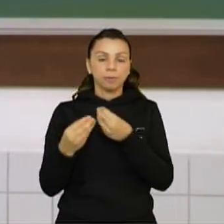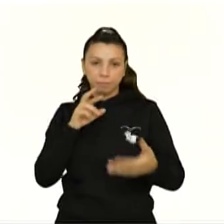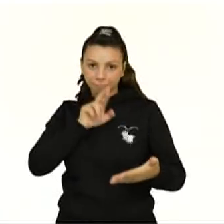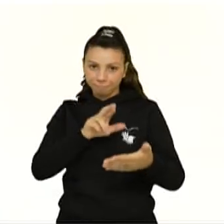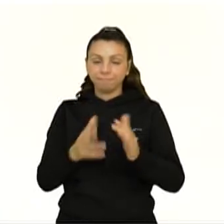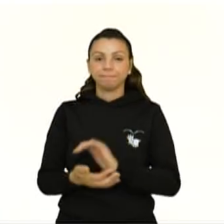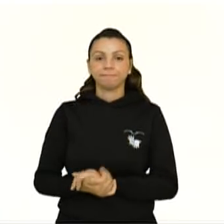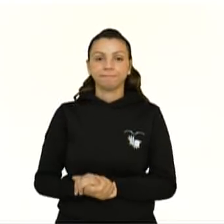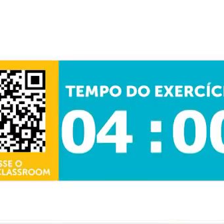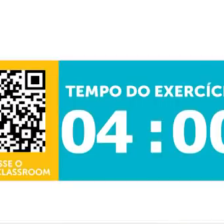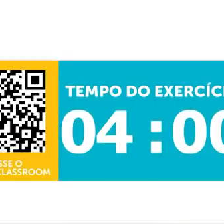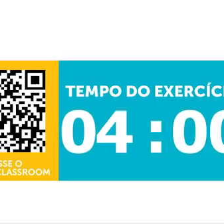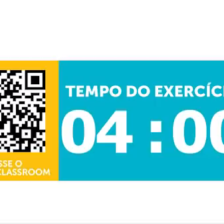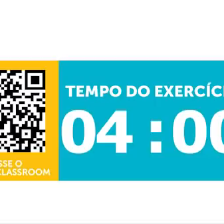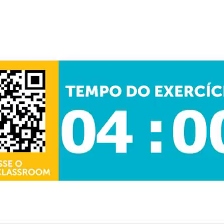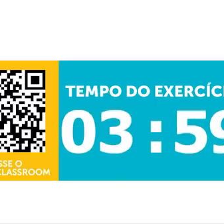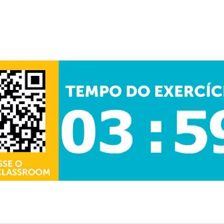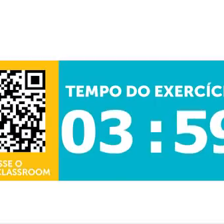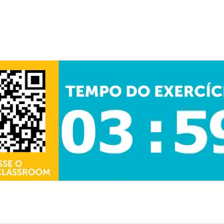resultado aí.